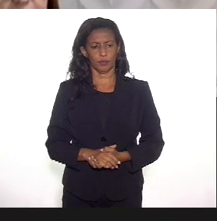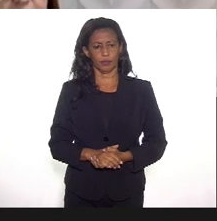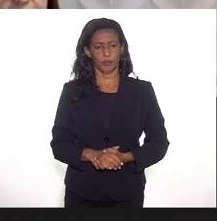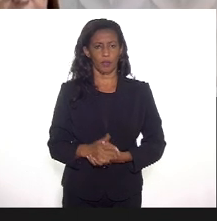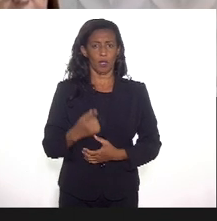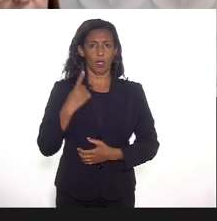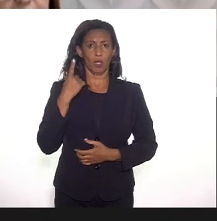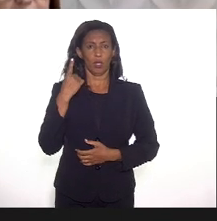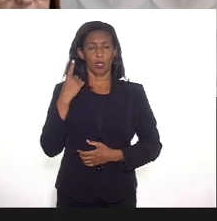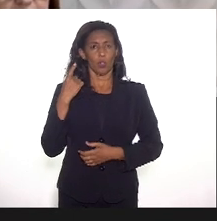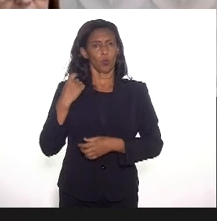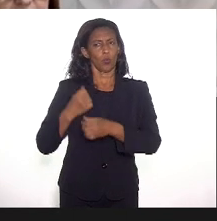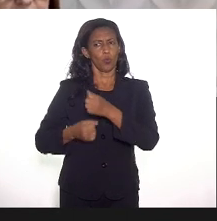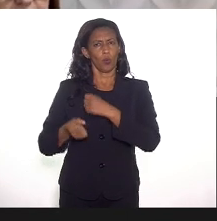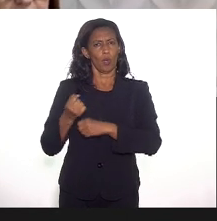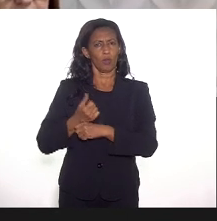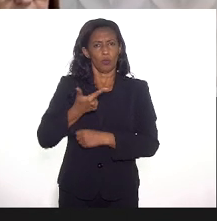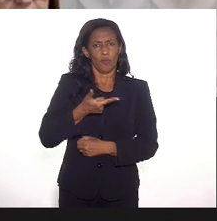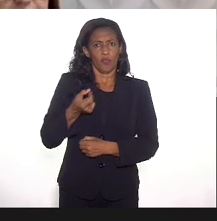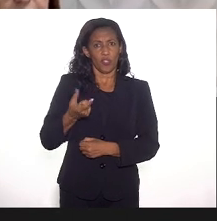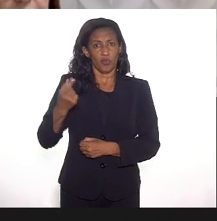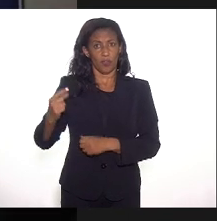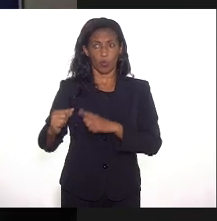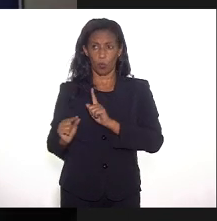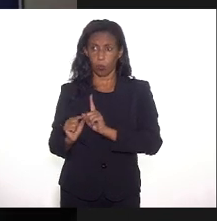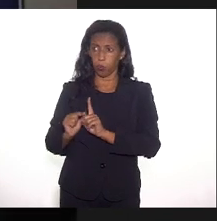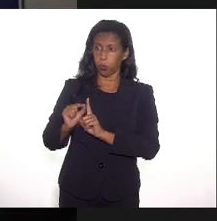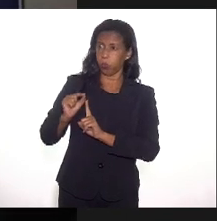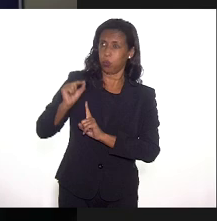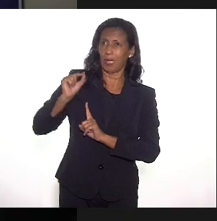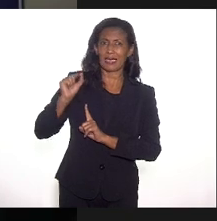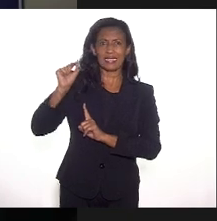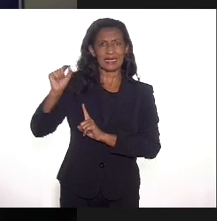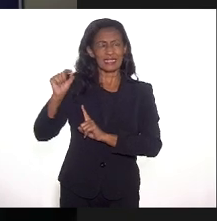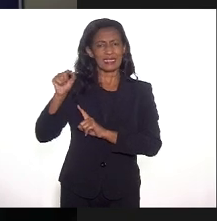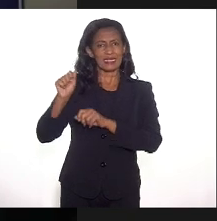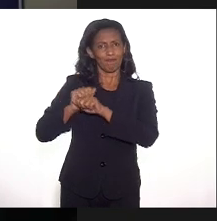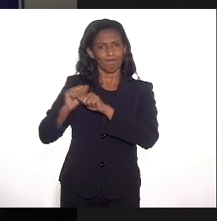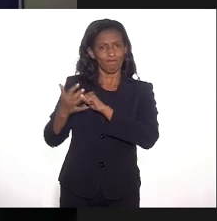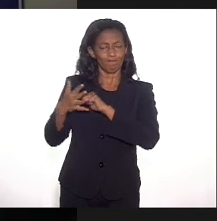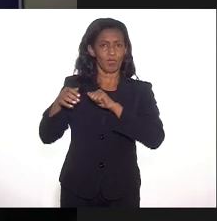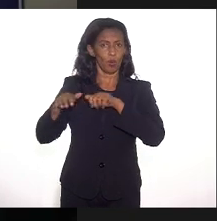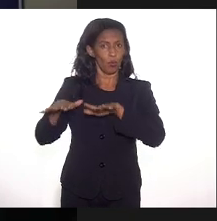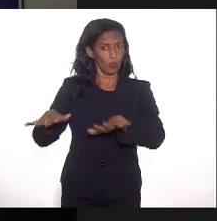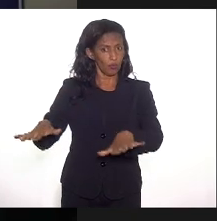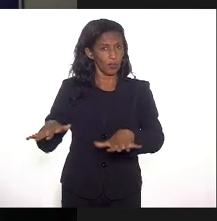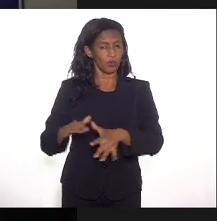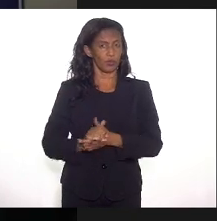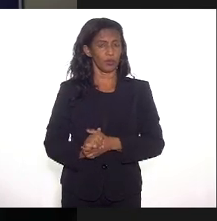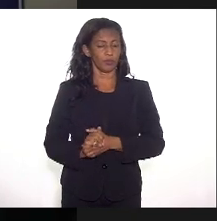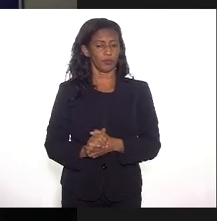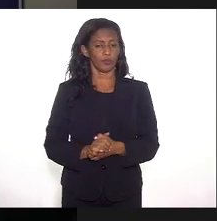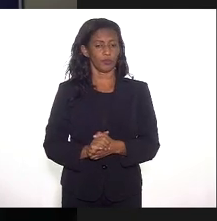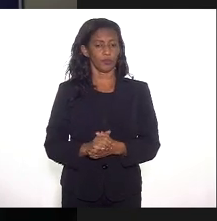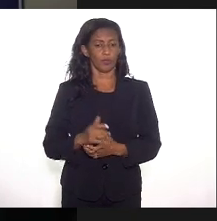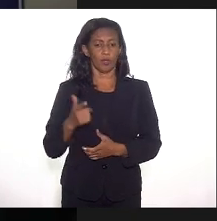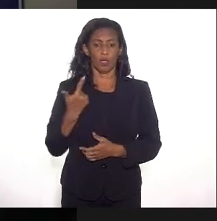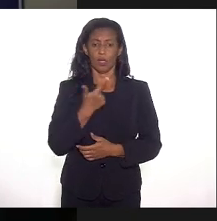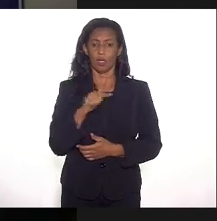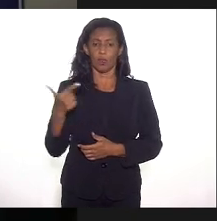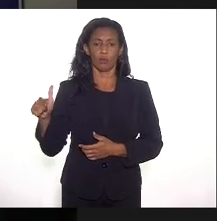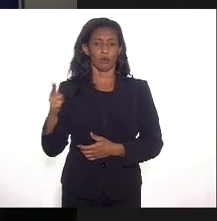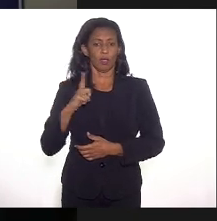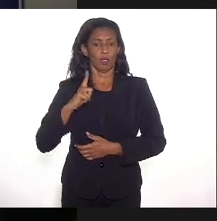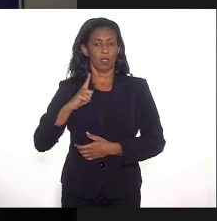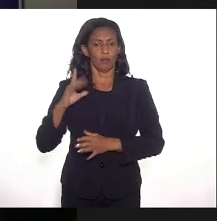no ano 2000, pico da Covid-19 no Brasil, no estado do Rio de Janeiro, não soube